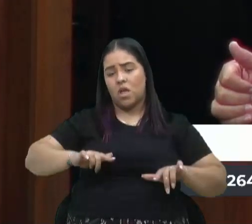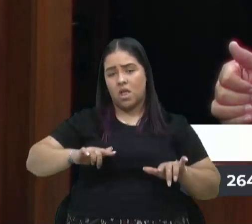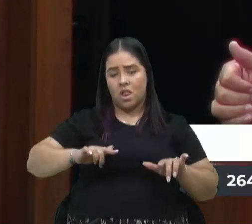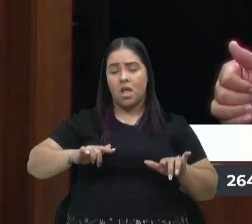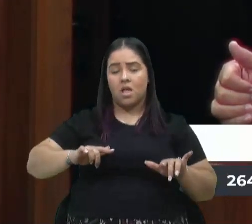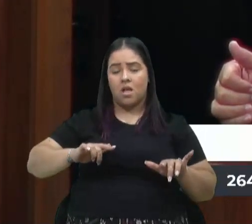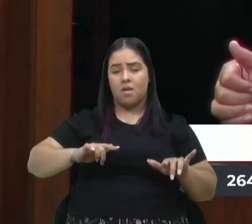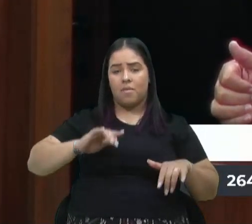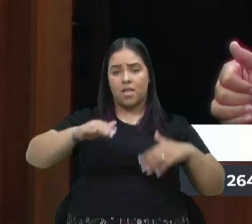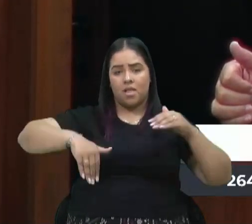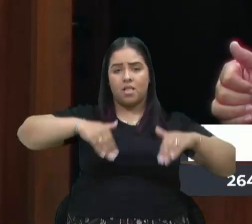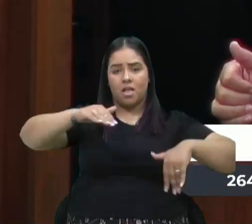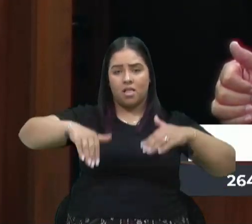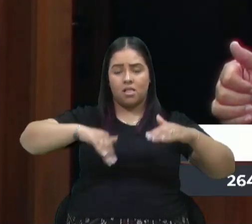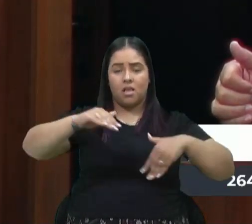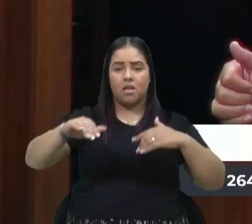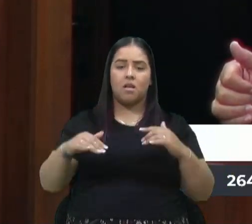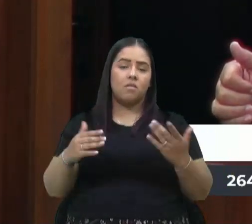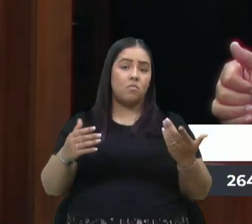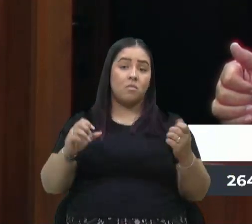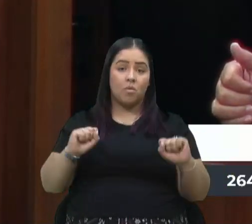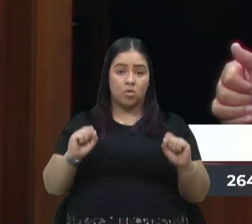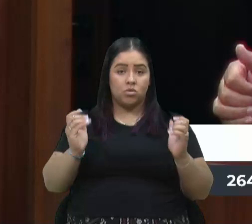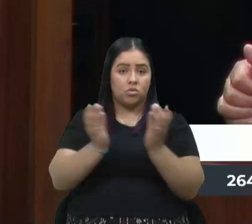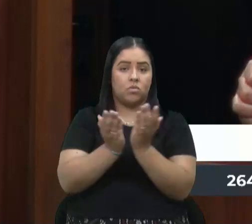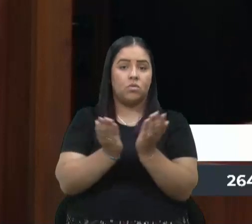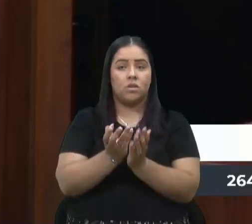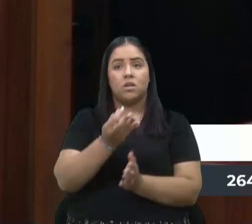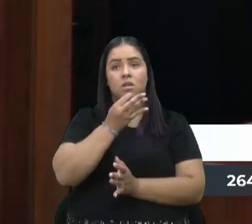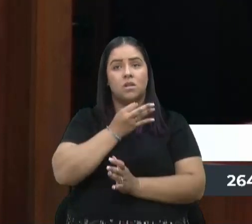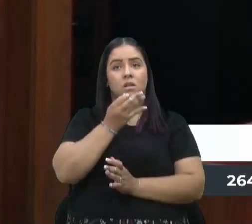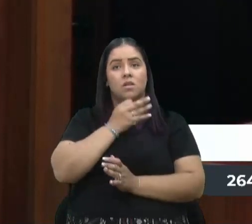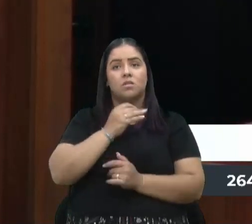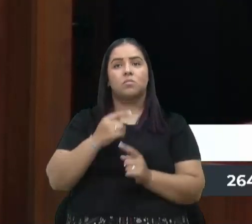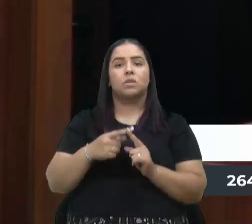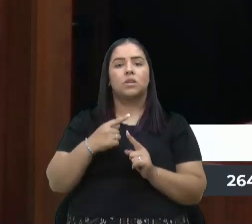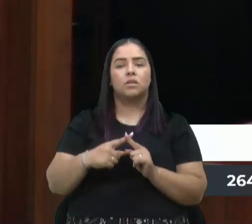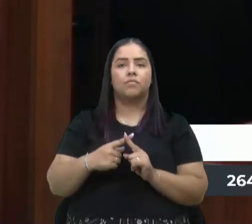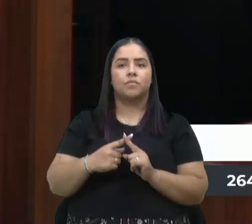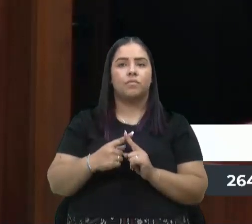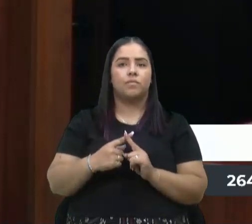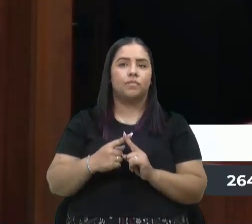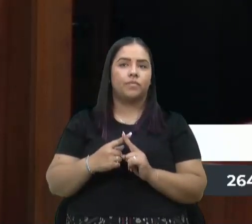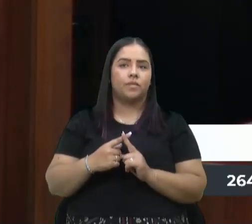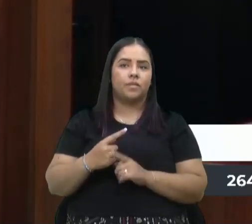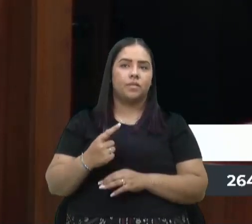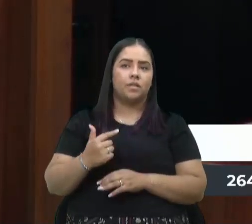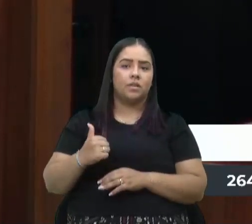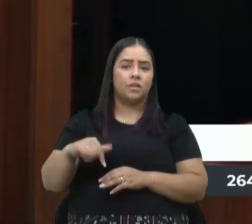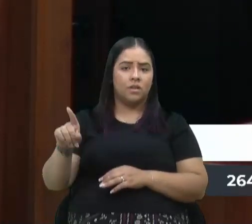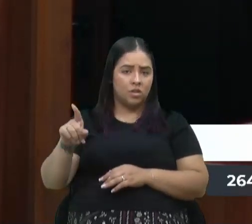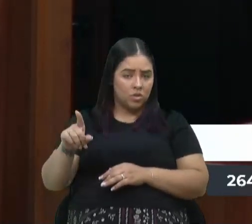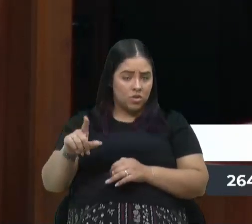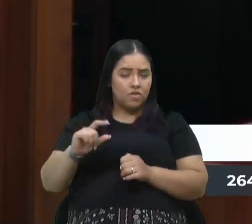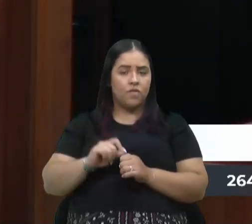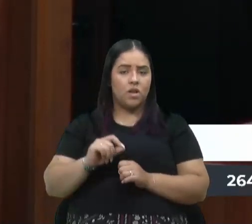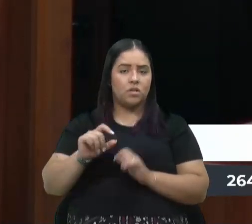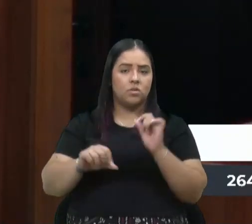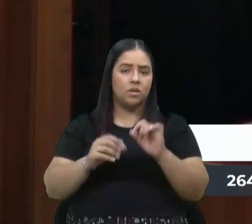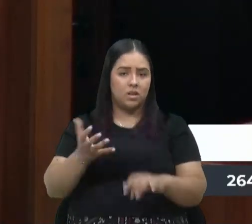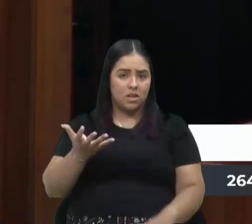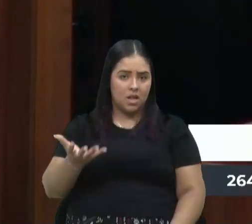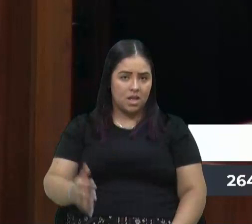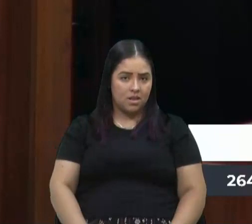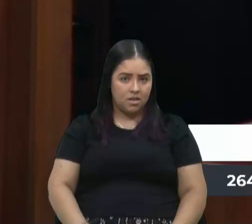Não pode ser, ter algum estudo em Caxias, pode ser feito isso, porque as pessoas, da forma que estão indo lá, fazendo o que querem,